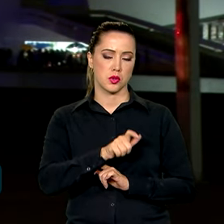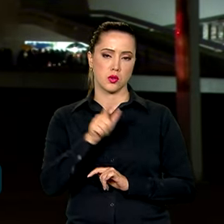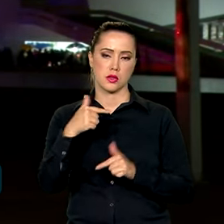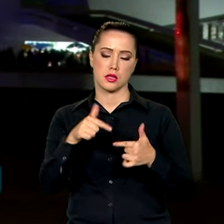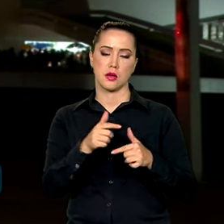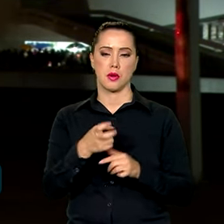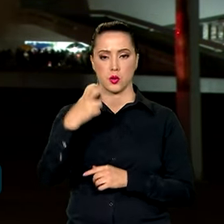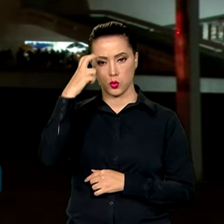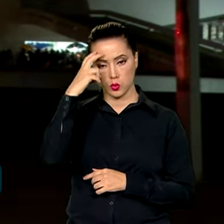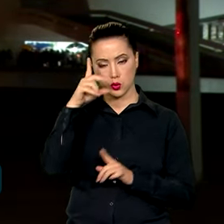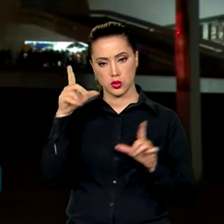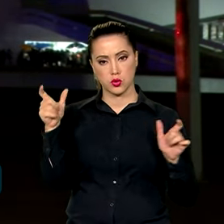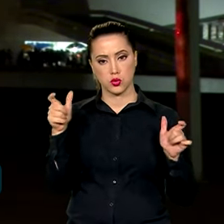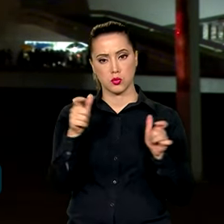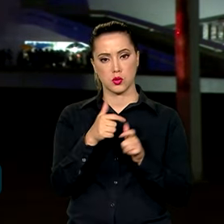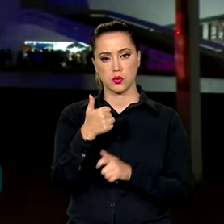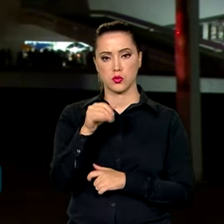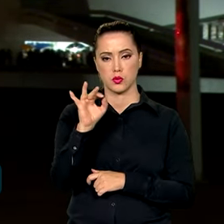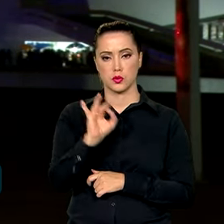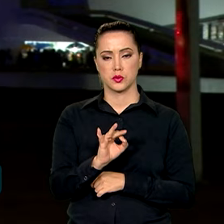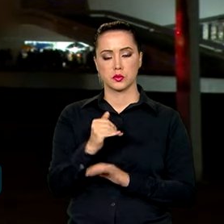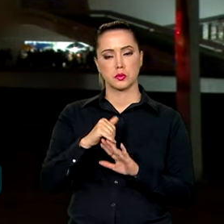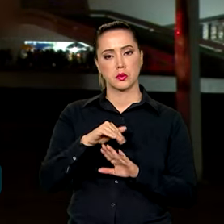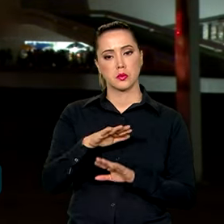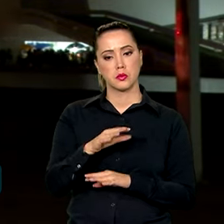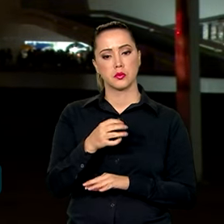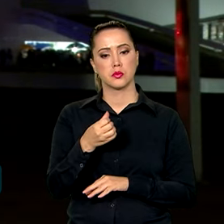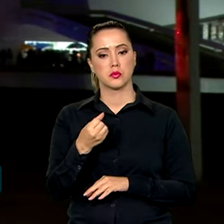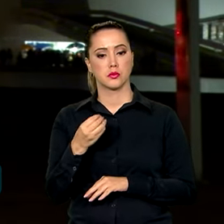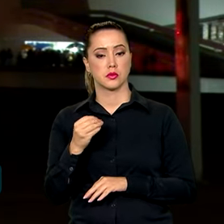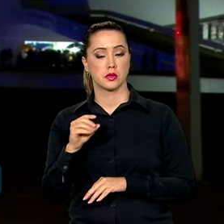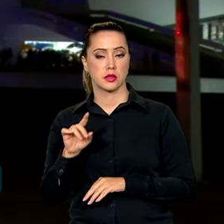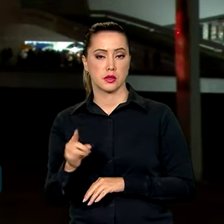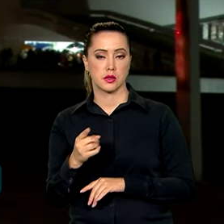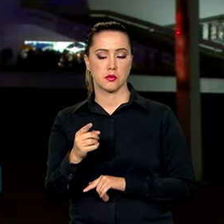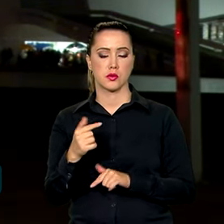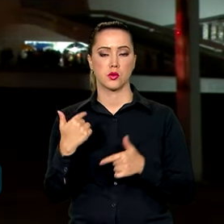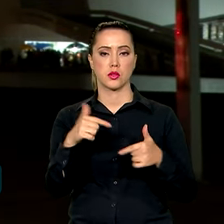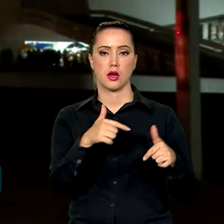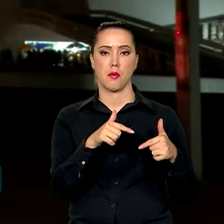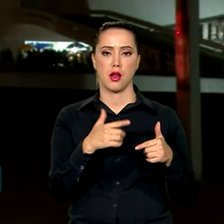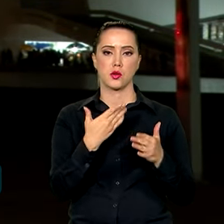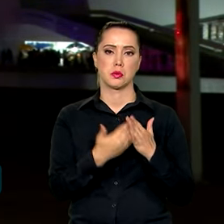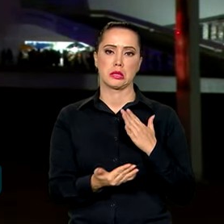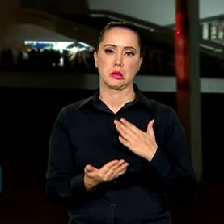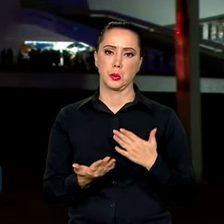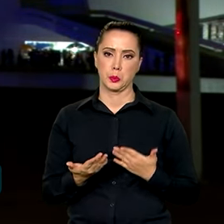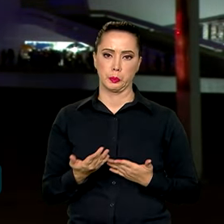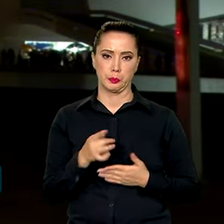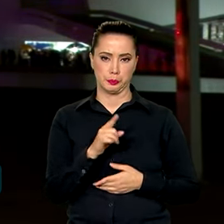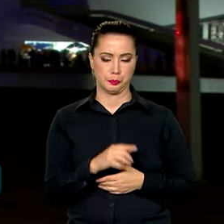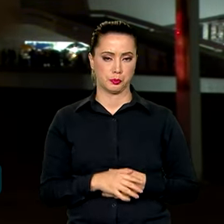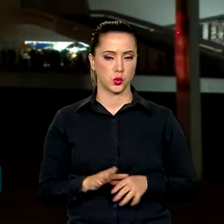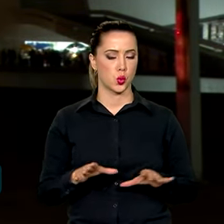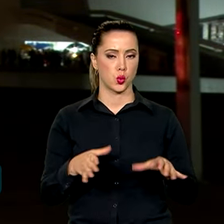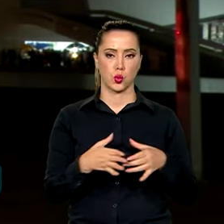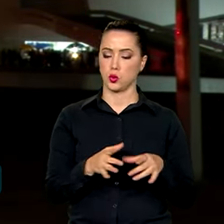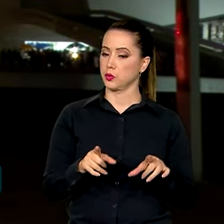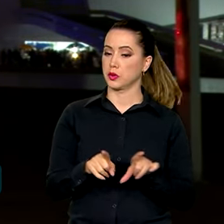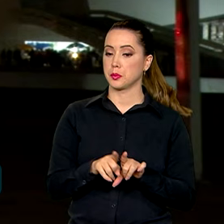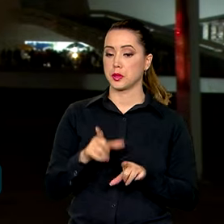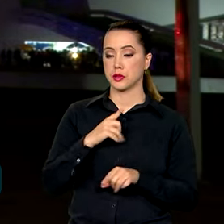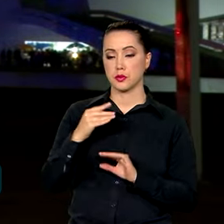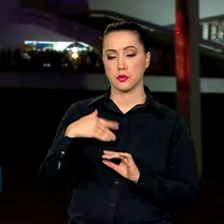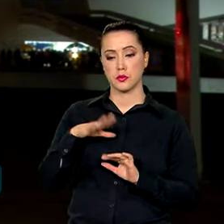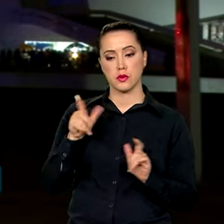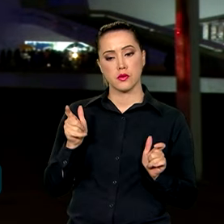11%. Segundo o IBGE, mais de 600 mil vagas de trabalho foram perdidas. O setor também registrou um